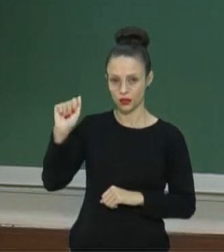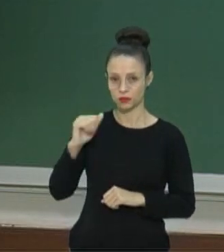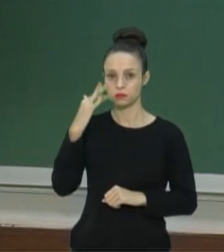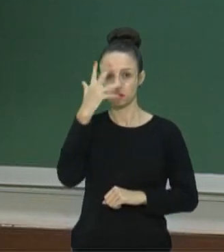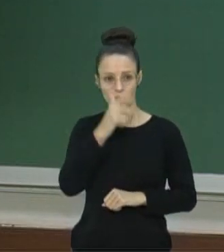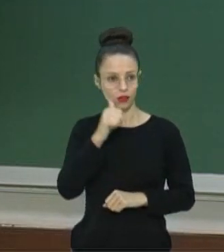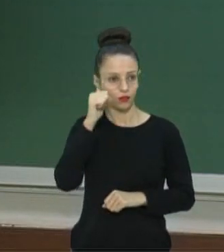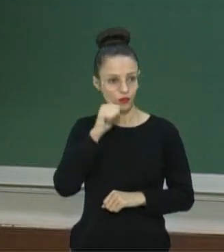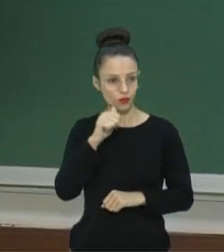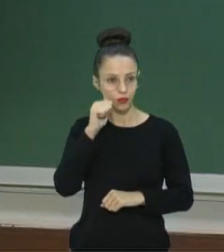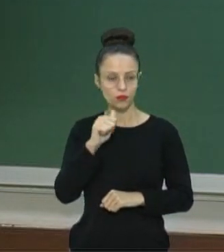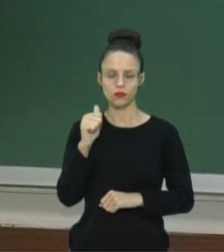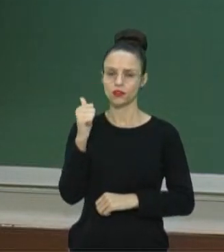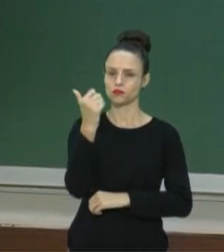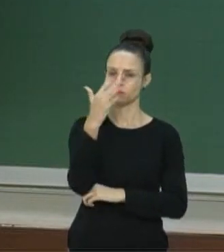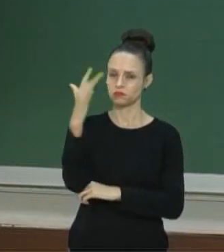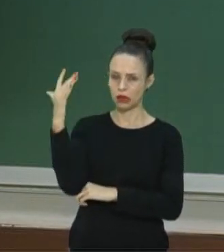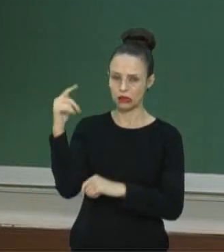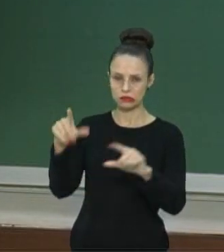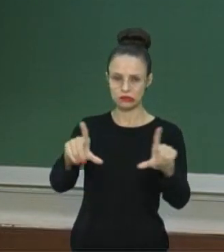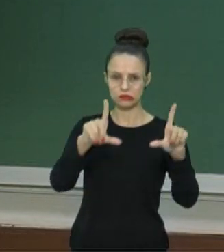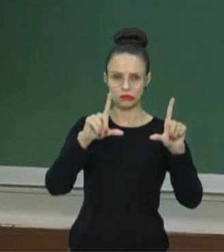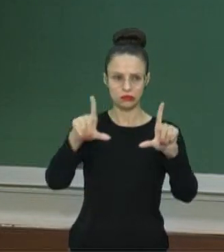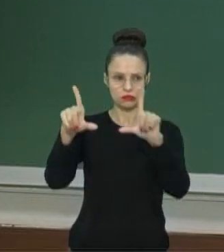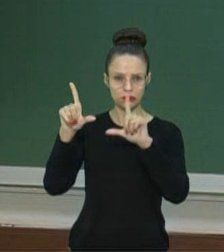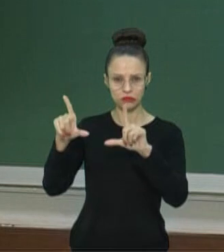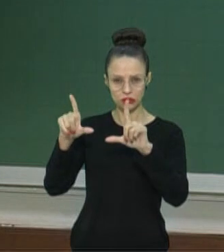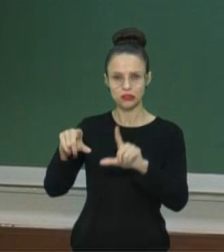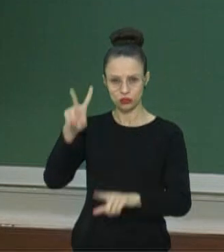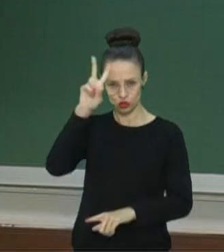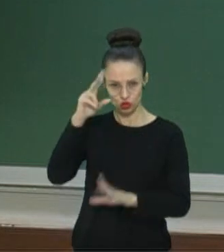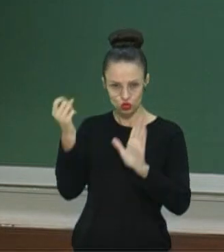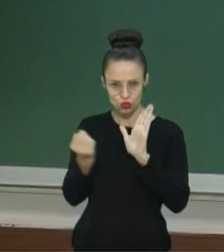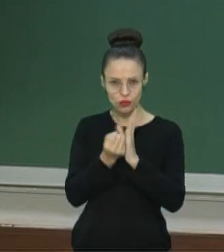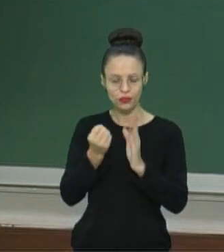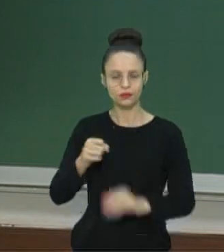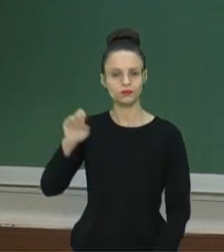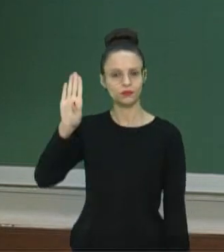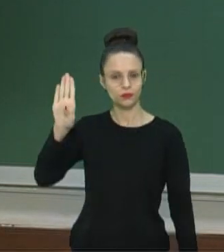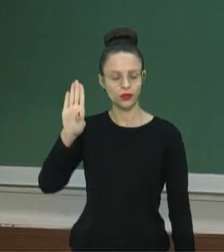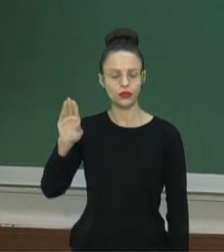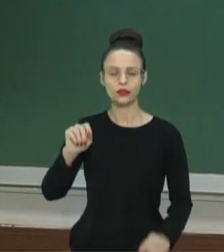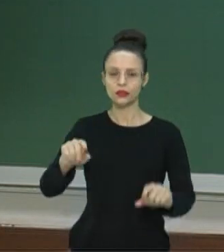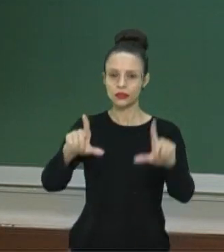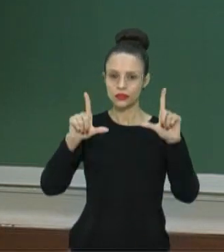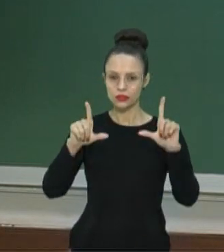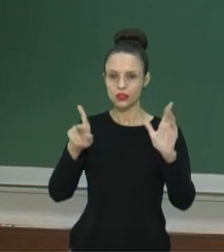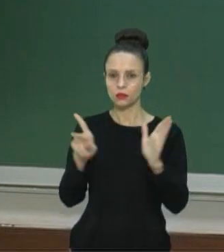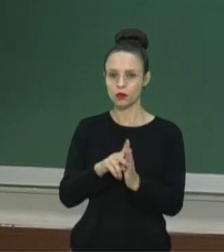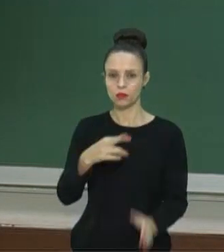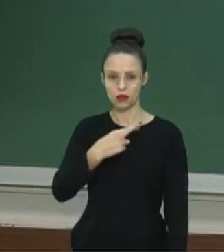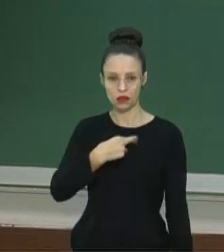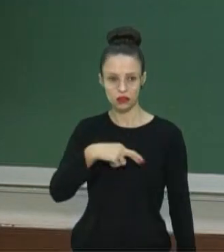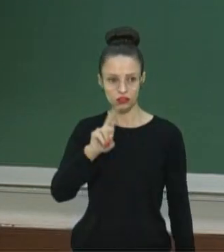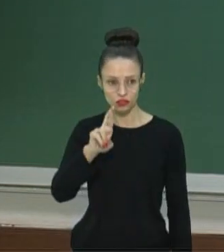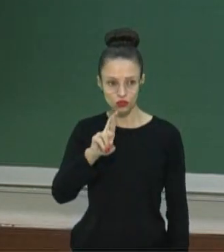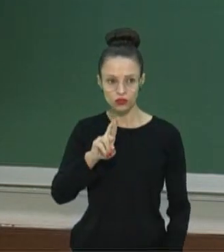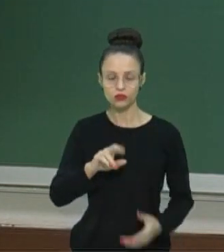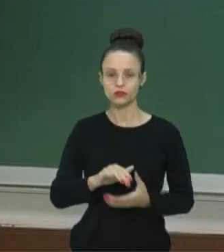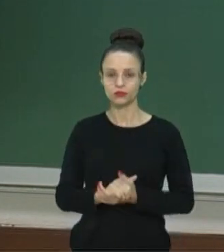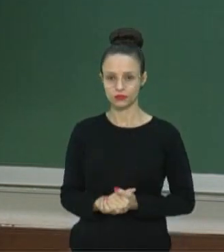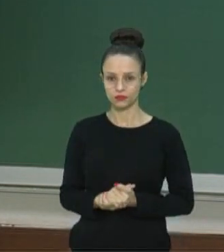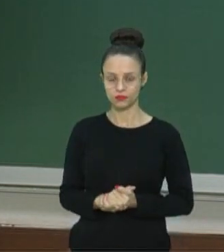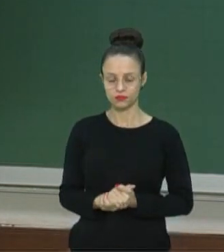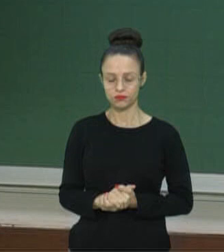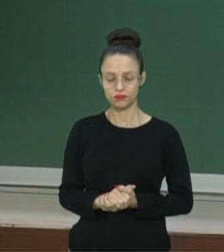beleza feminina, paisagem, cenas históricas. B, cenas sacras cristãs.